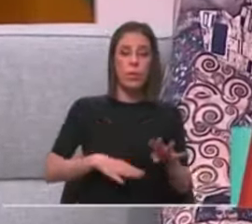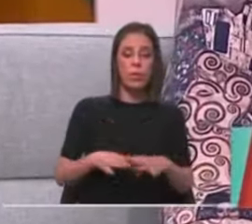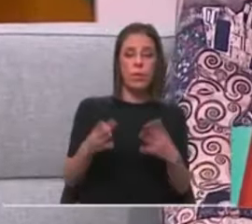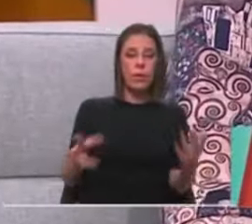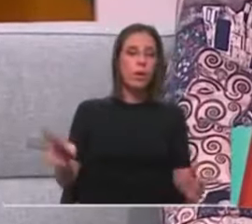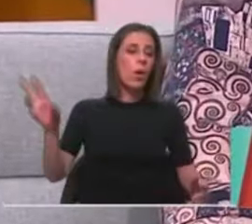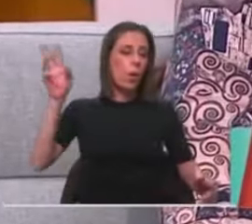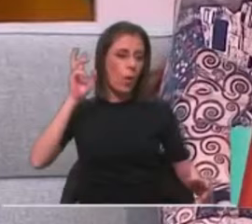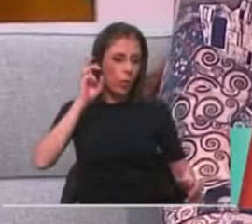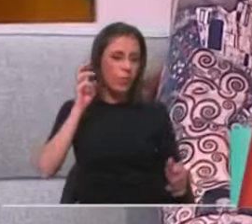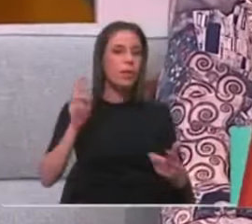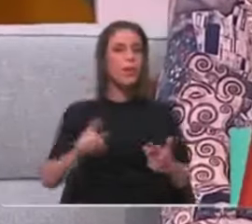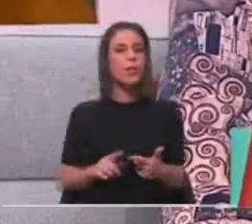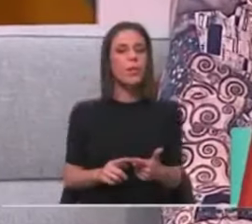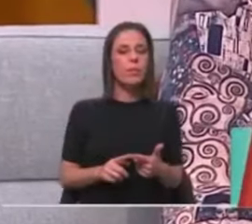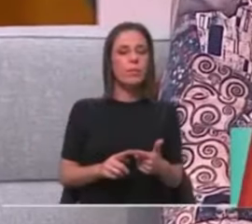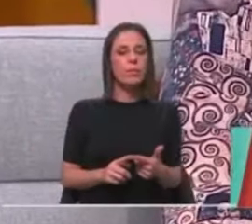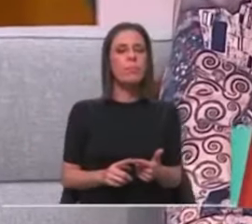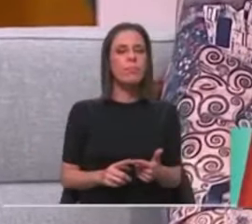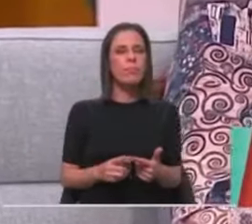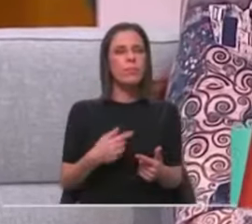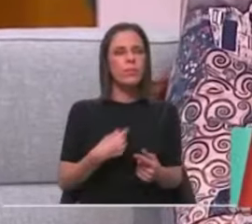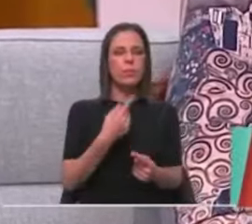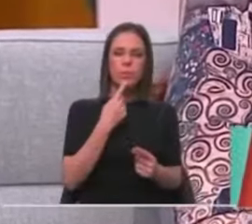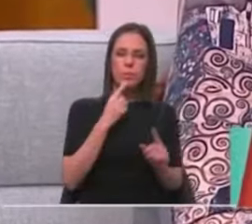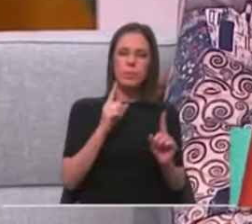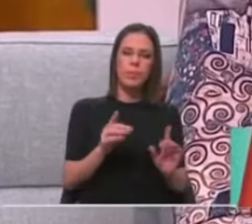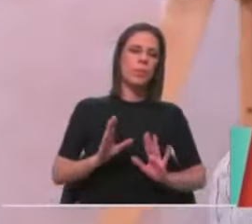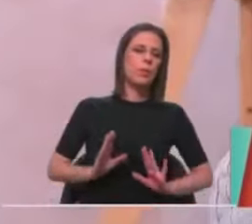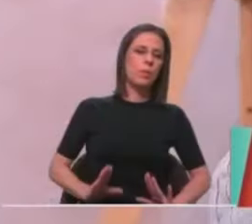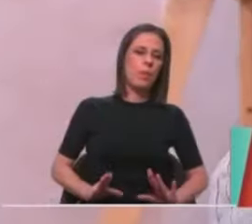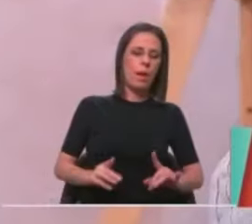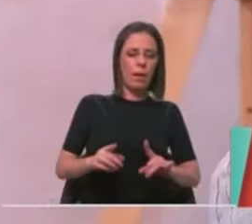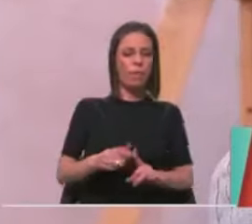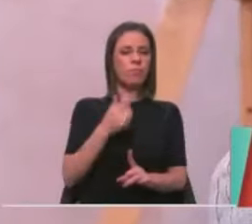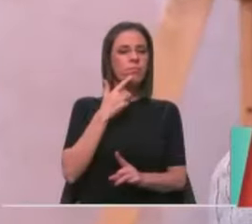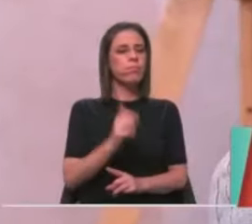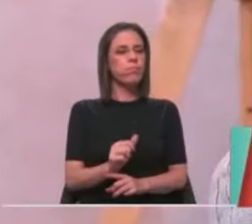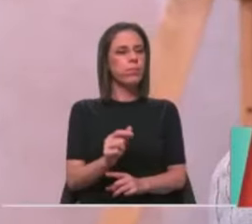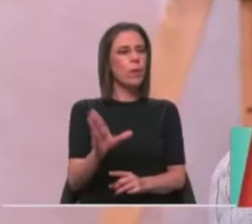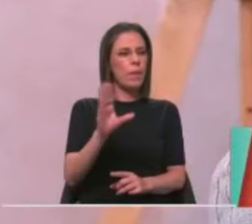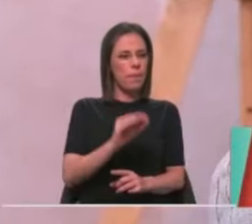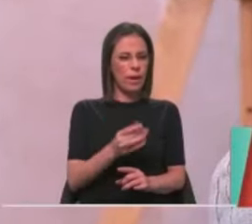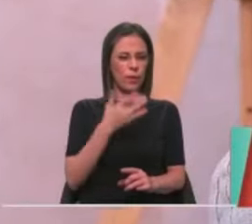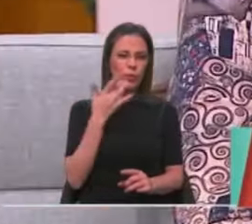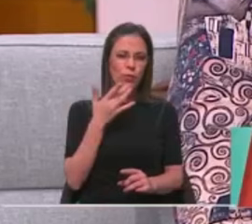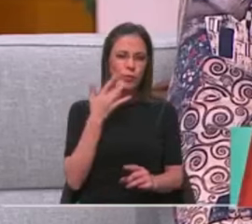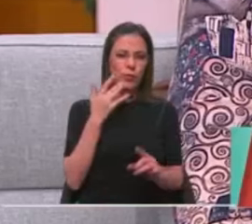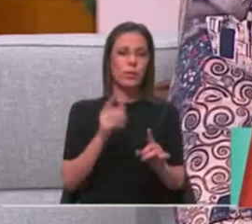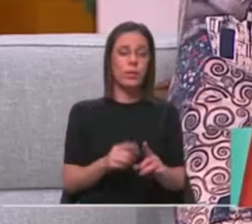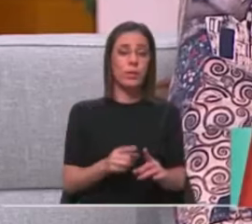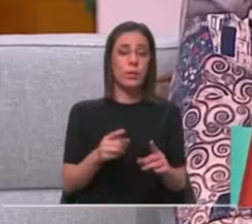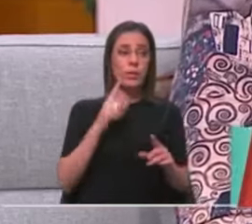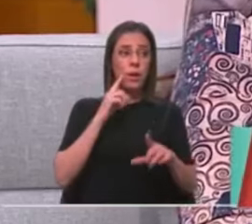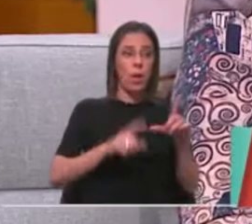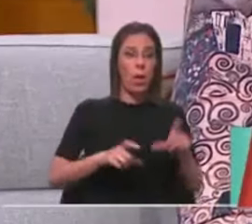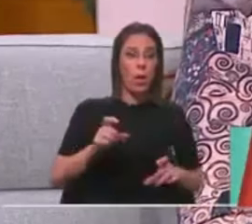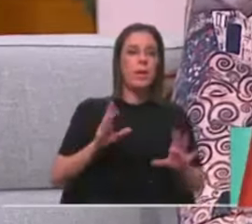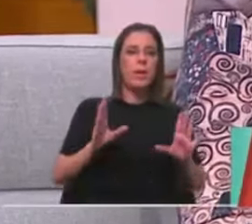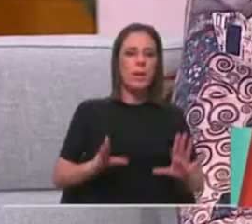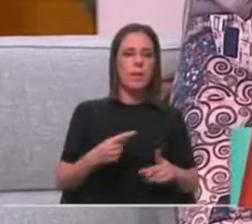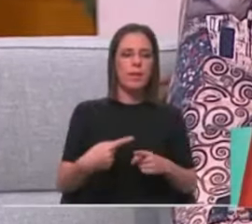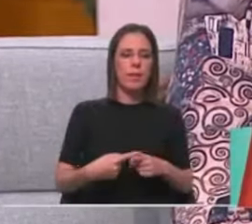e ouvindo, fui-me apercebendo, espera, isto não pode ser assim, tem que ser um bocadinho mais exagerado. Isto é audiências, audiências